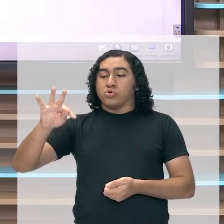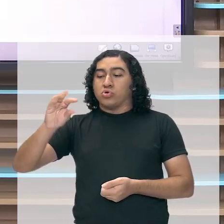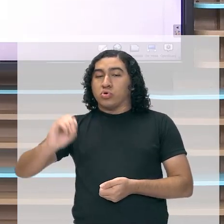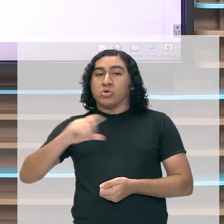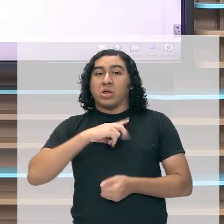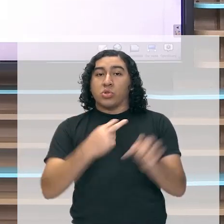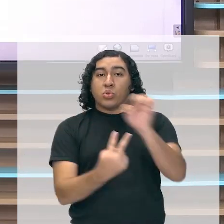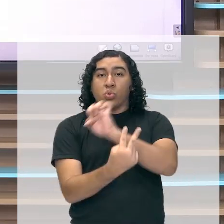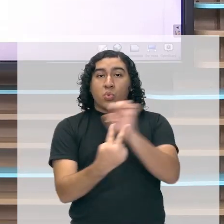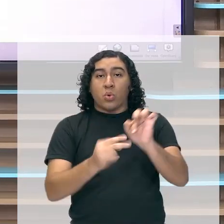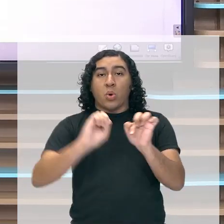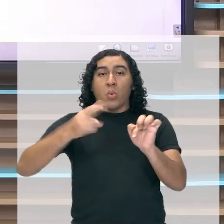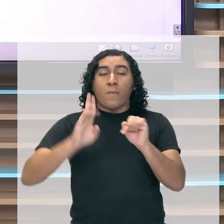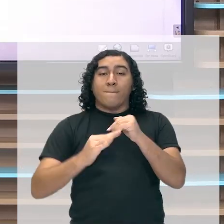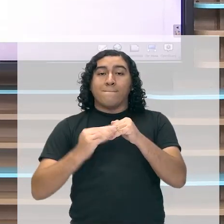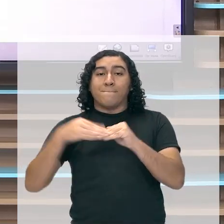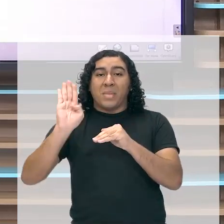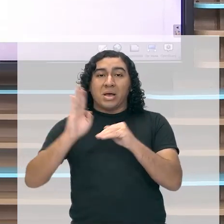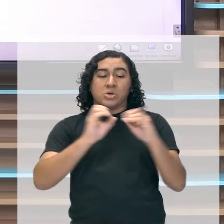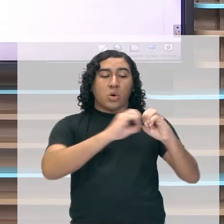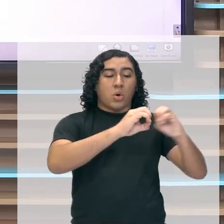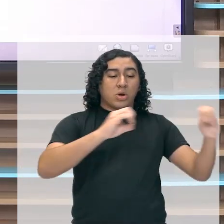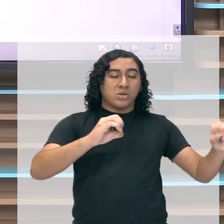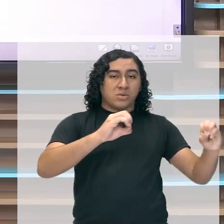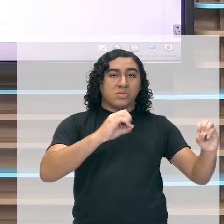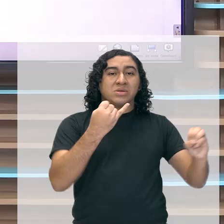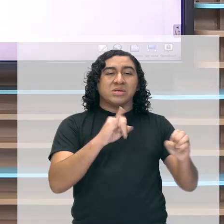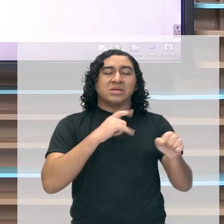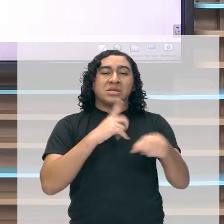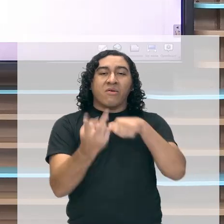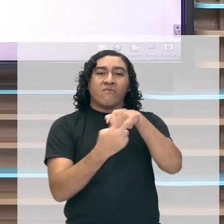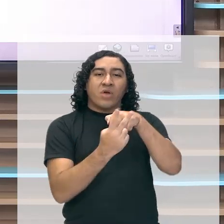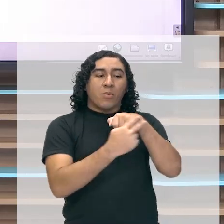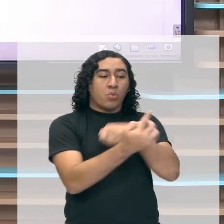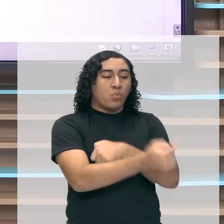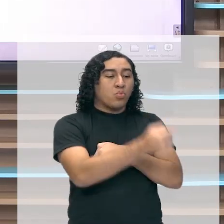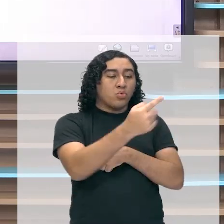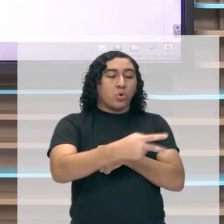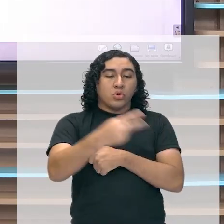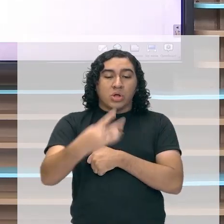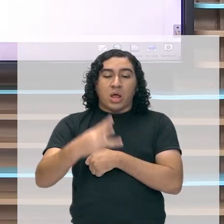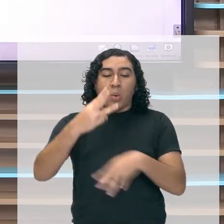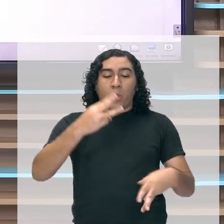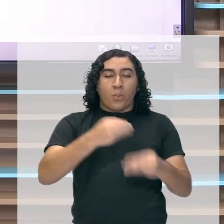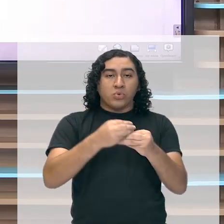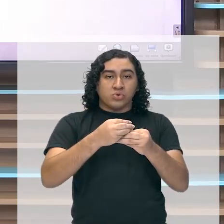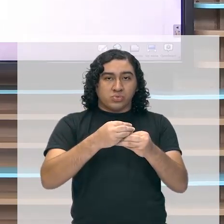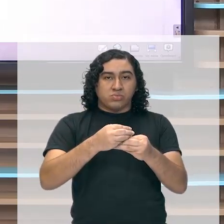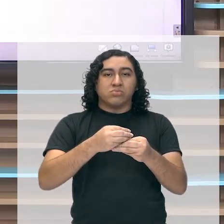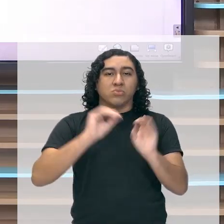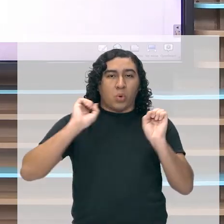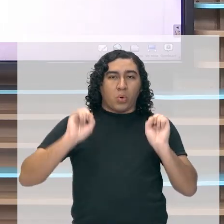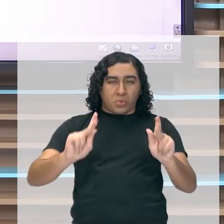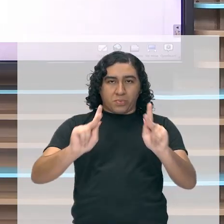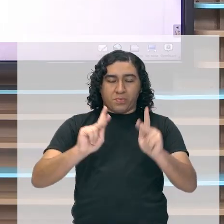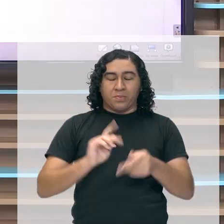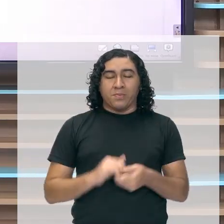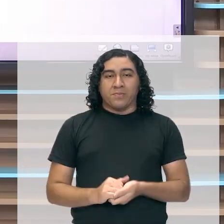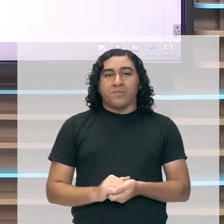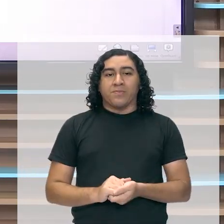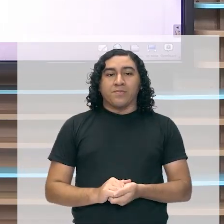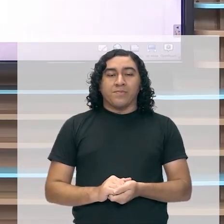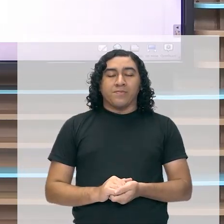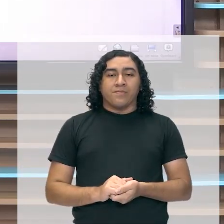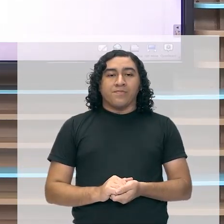ou mais orações. Esse enunciado aqui tem 3 orações, então ele é um período composto por 3 orações.